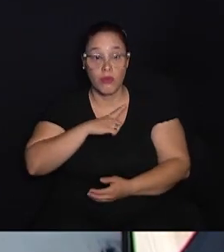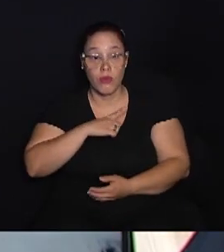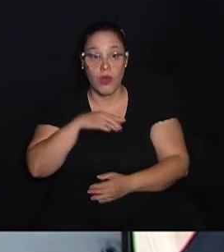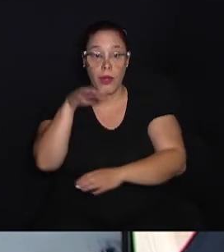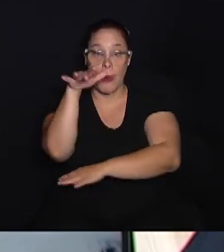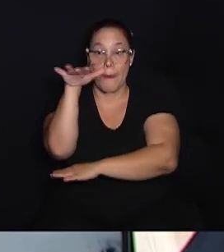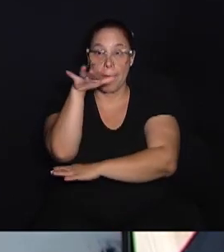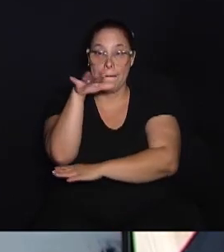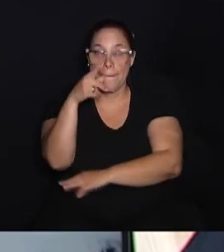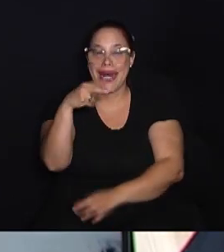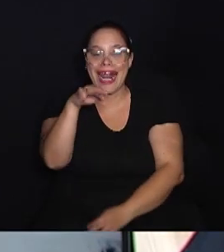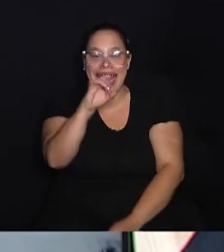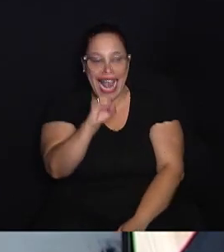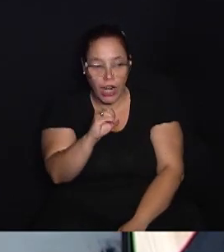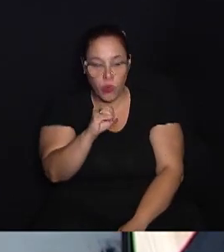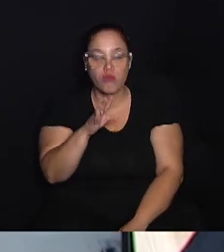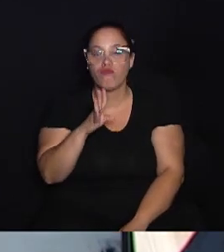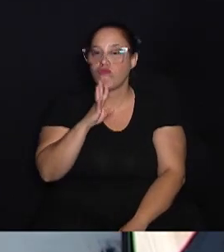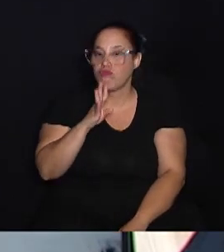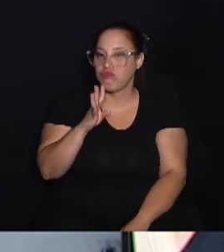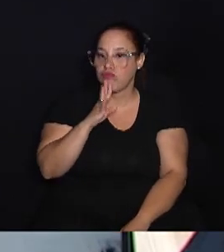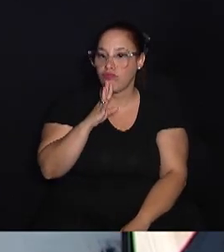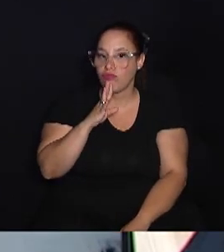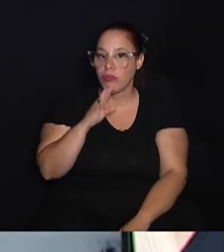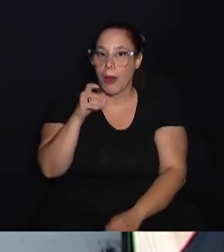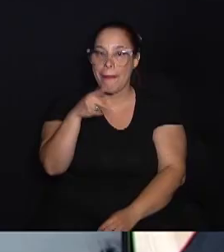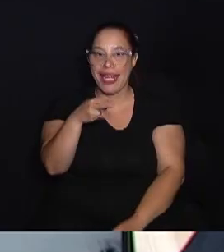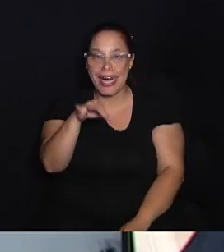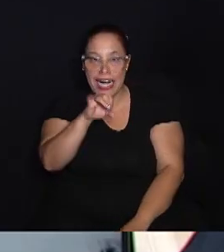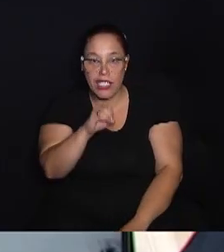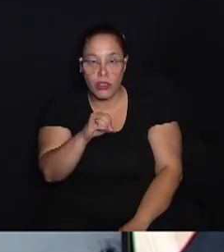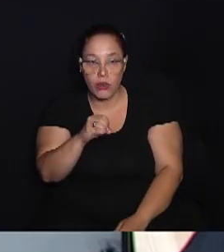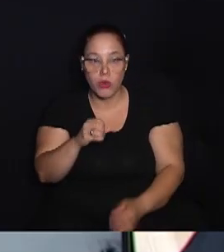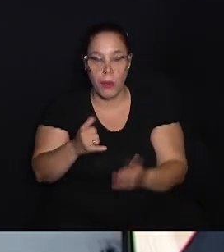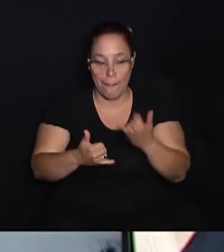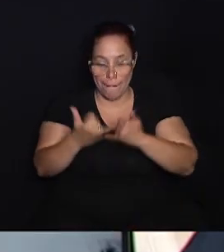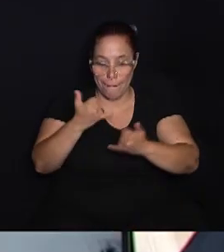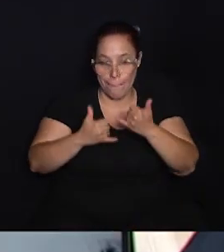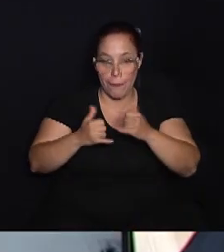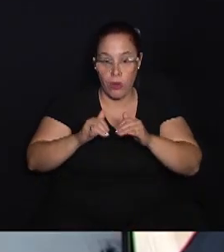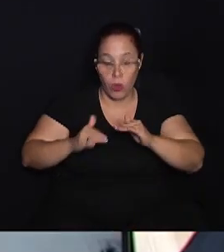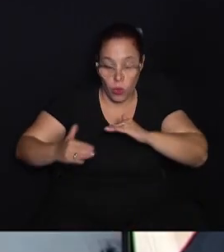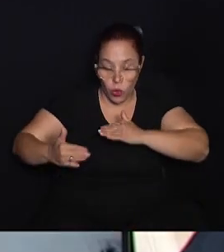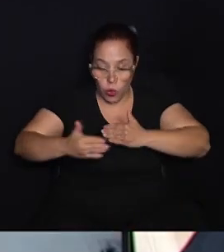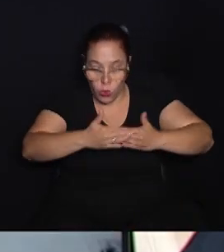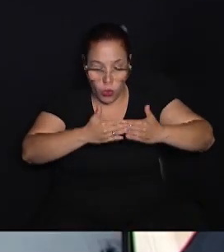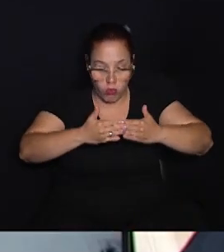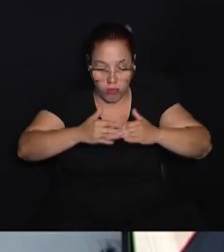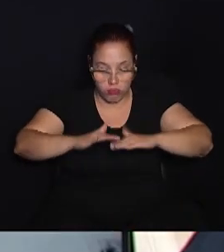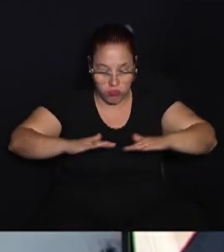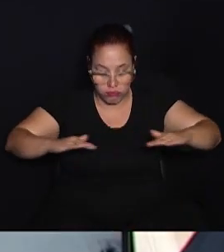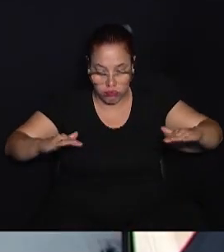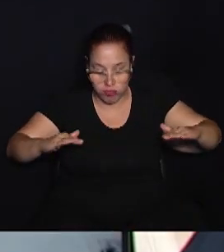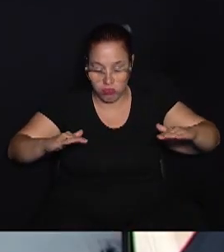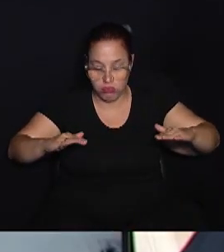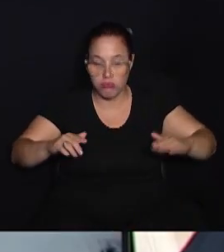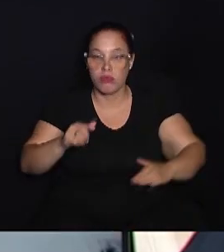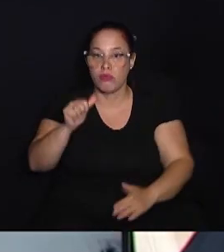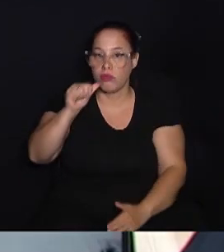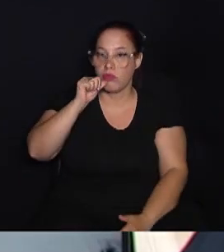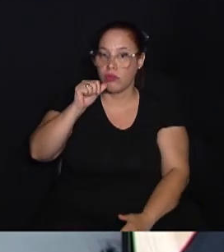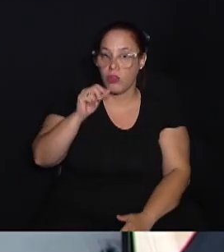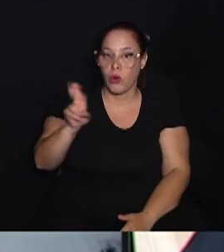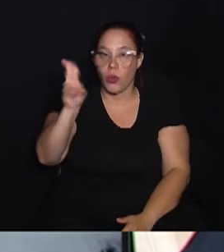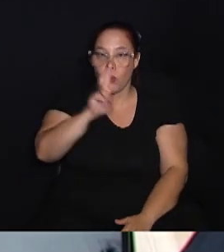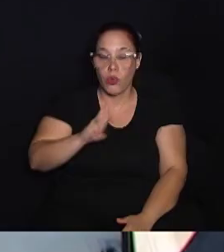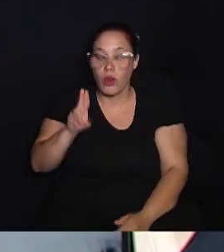Campinas agora tem o prão popularmente conhecido como parcão é um playground cercado e